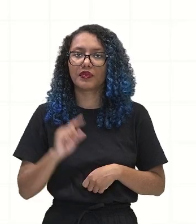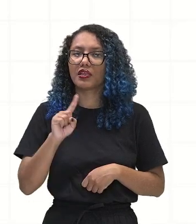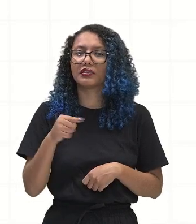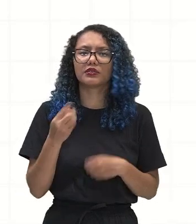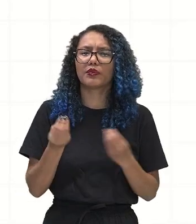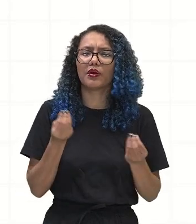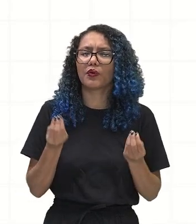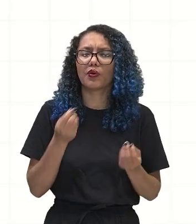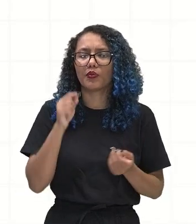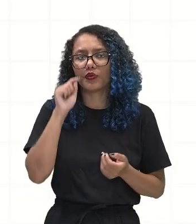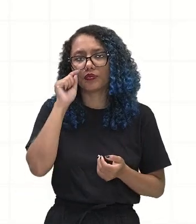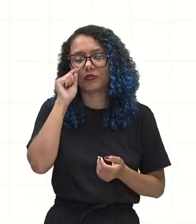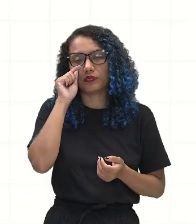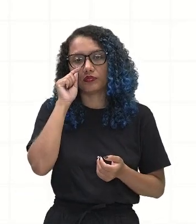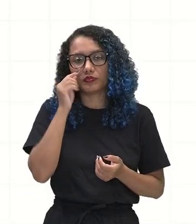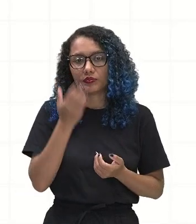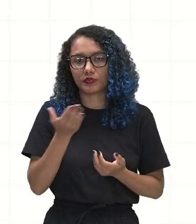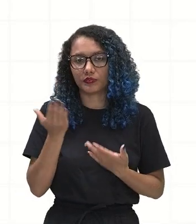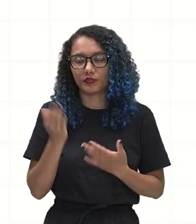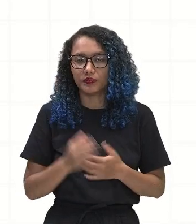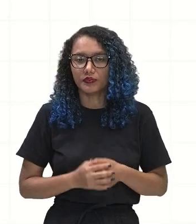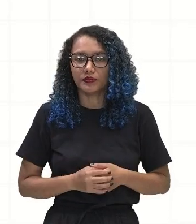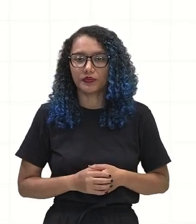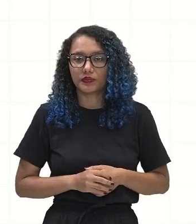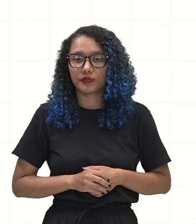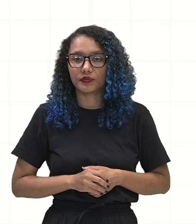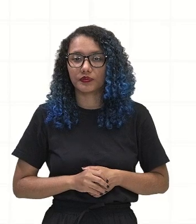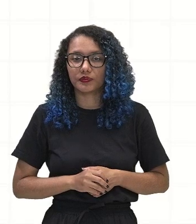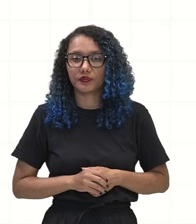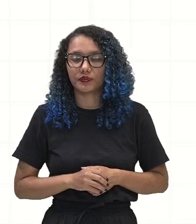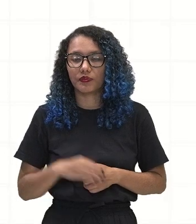decimal, você pode colocar